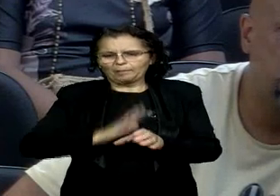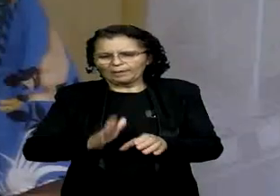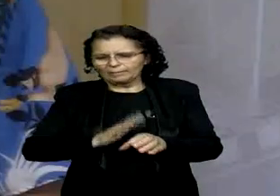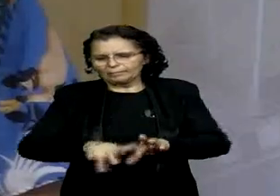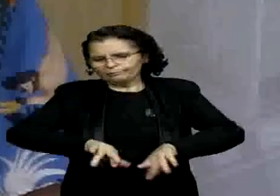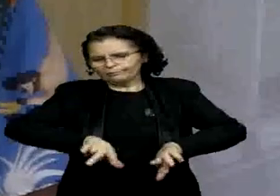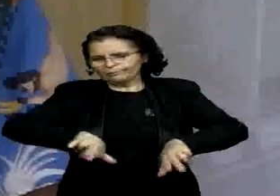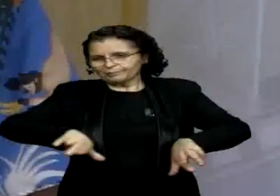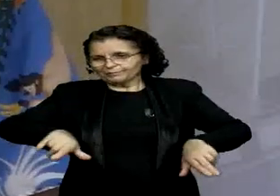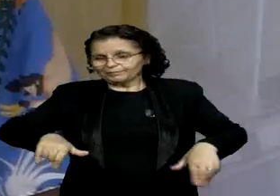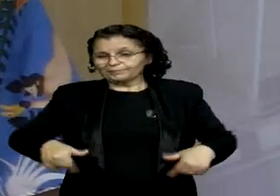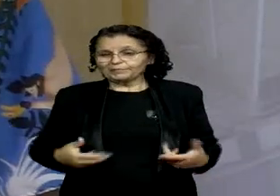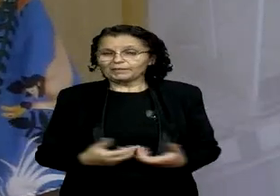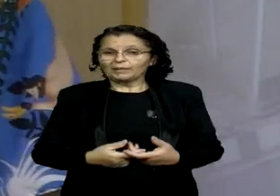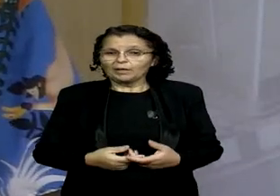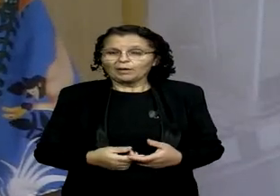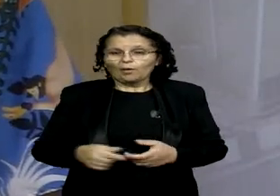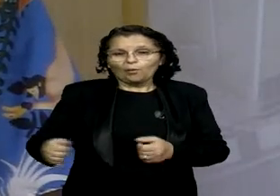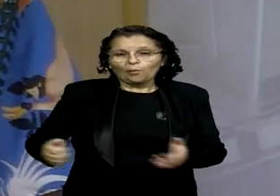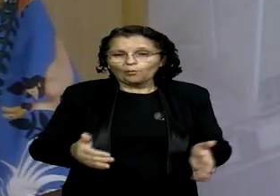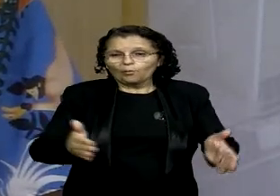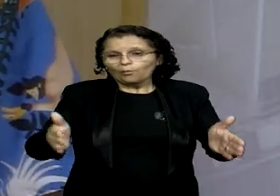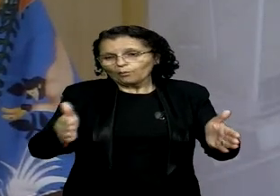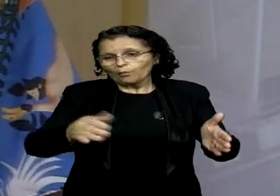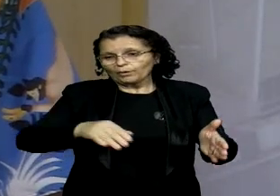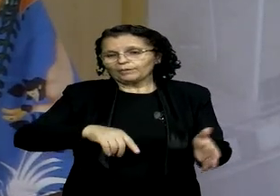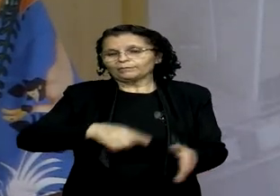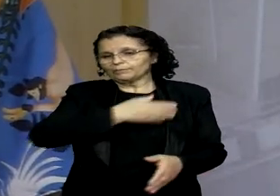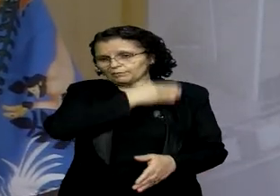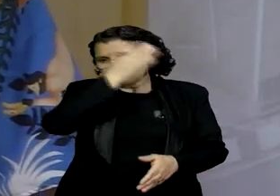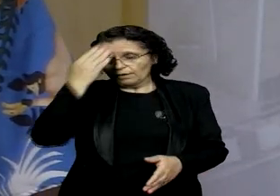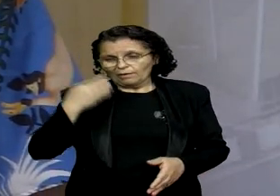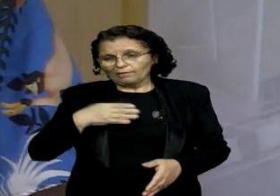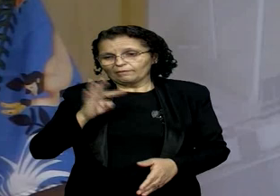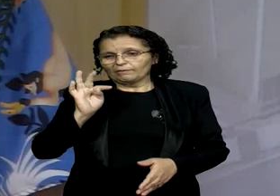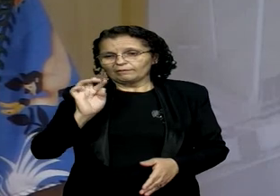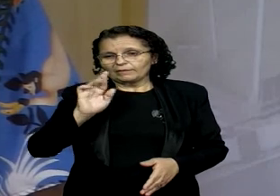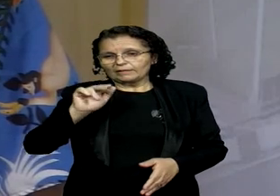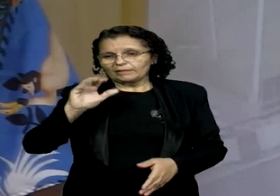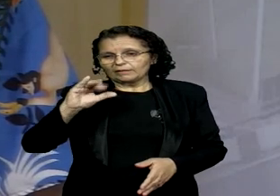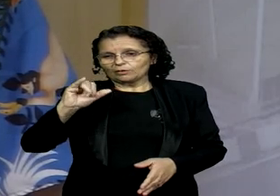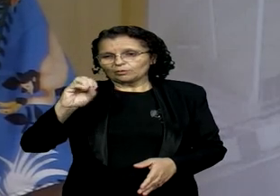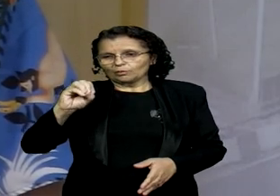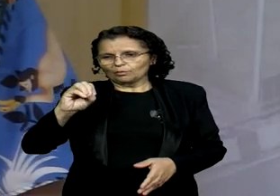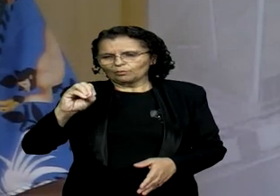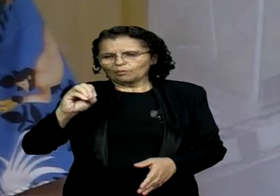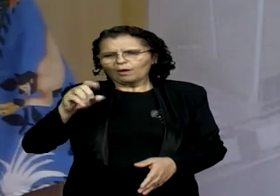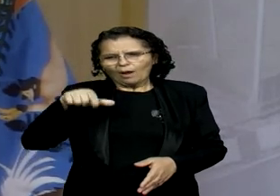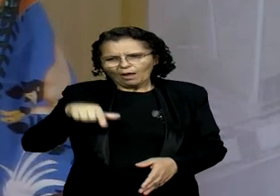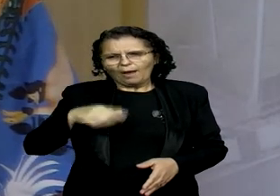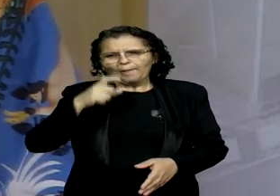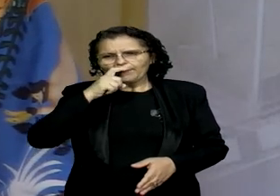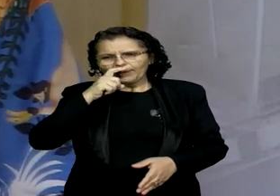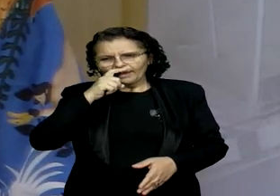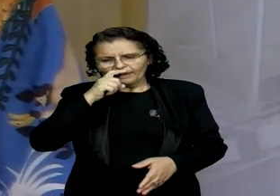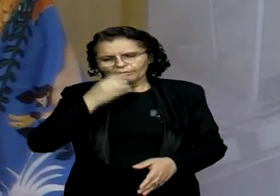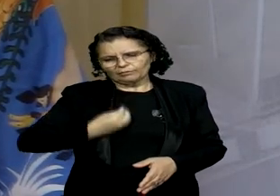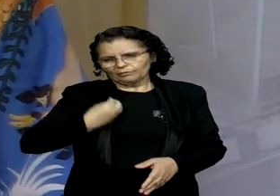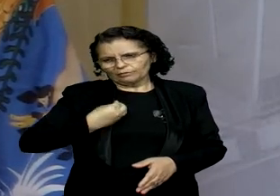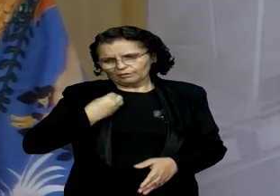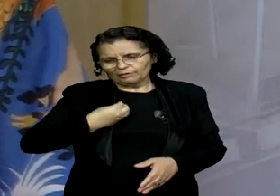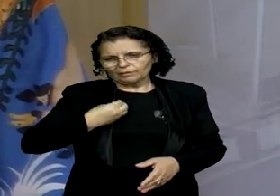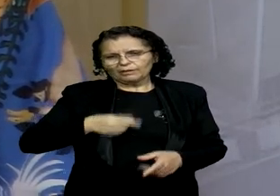outros legumes. O Rio São Francisco os alimentou com muitos peixes e essa terra continua sendo a morada de seu pai,